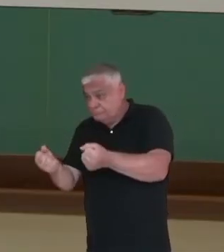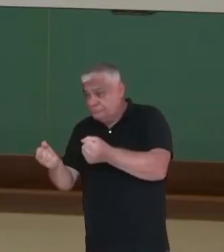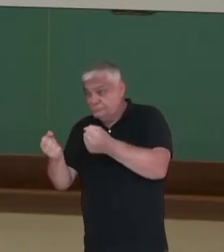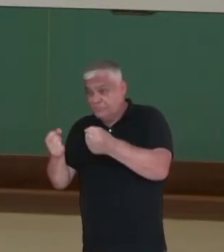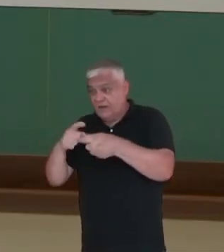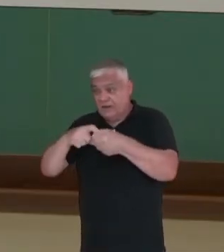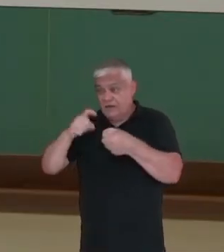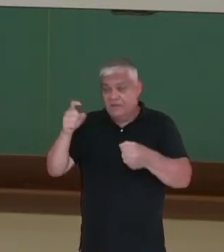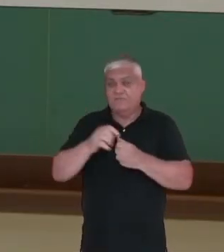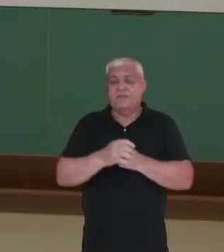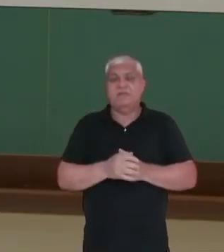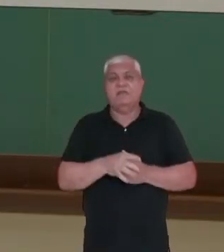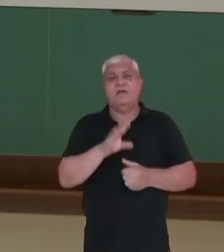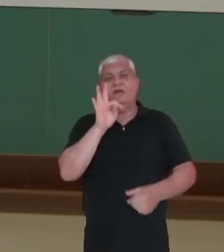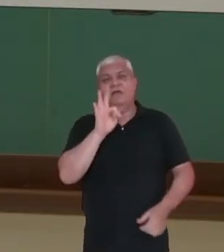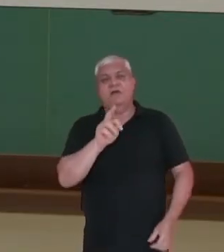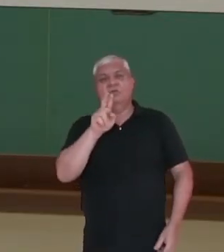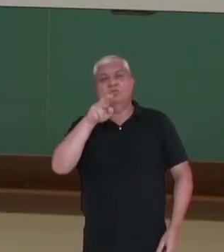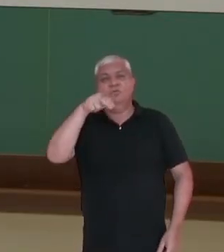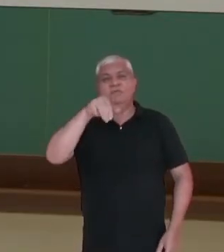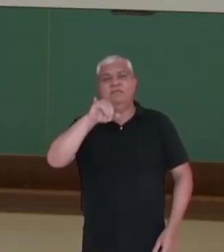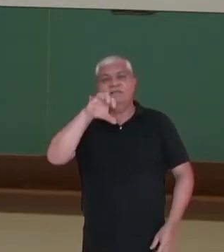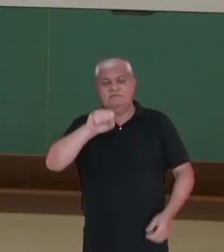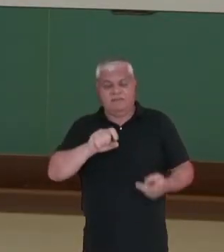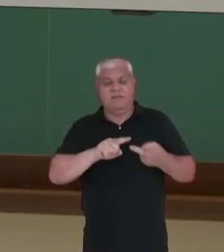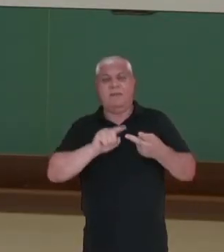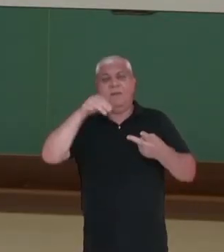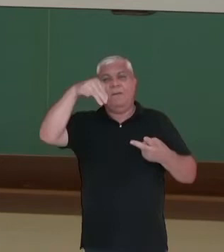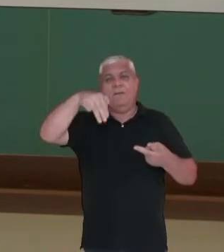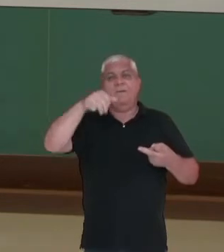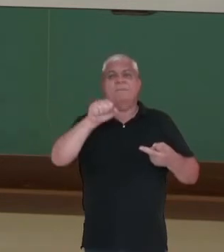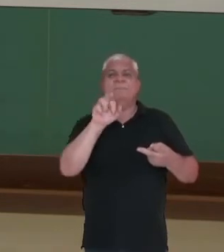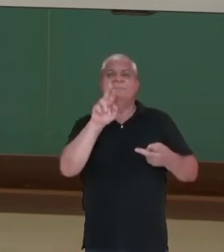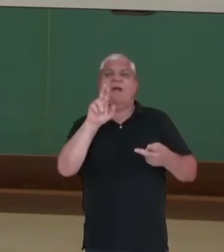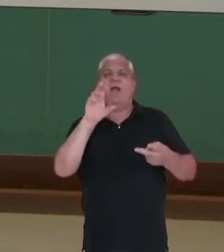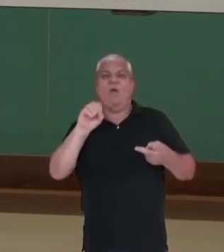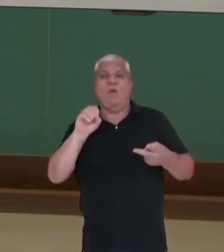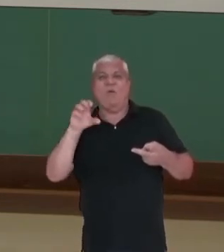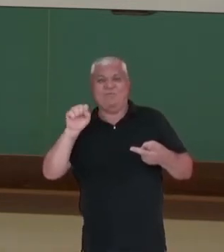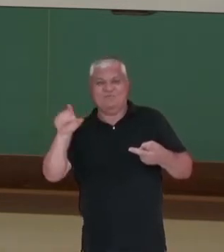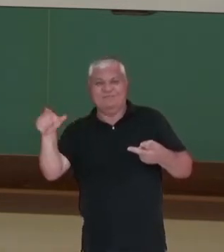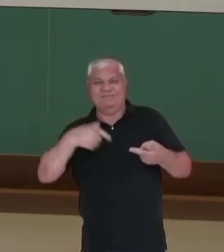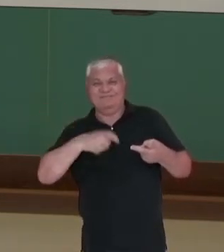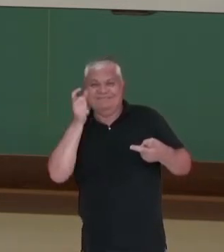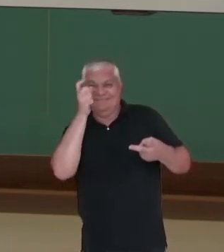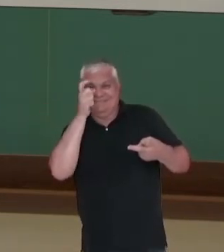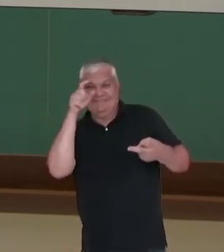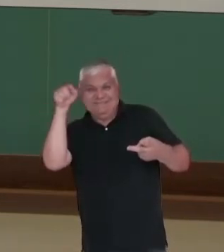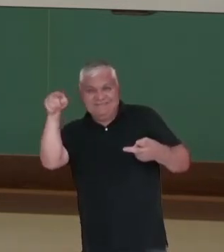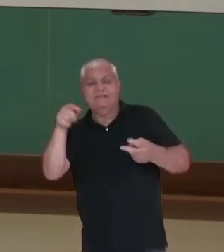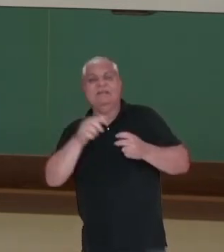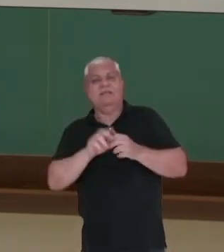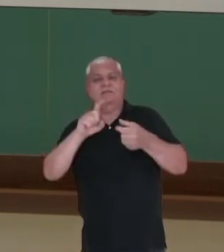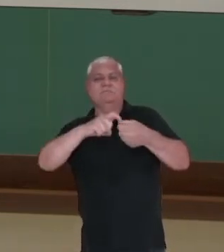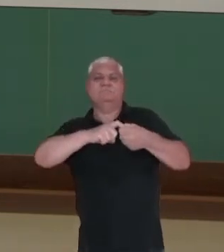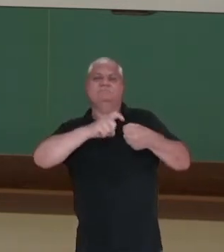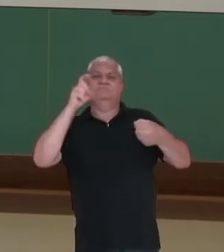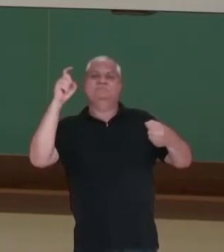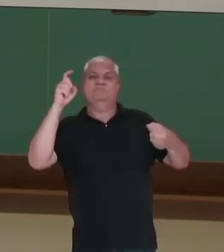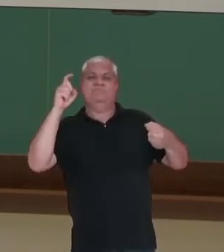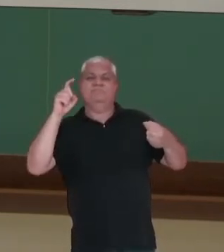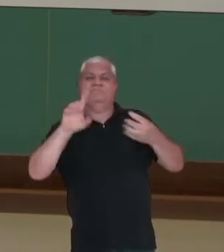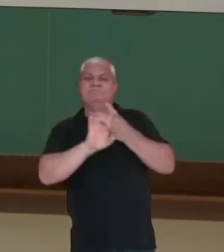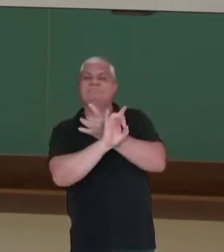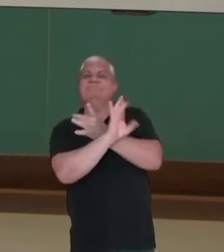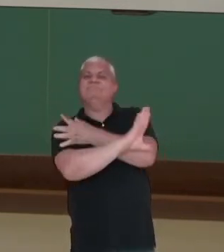povo, por exemplo, da Tunísia e do Marrocos para ver a questão da independência e, consequentemente, ficaram